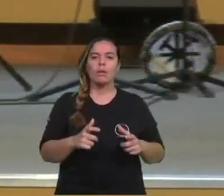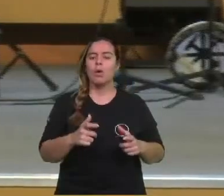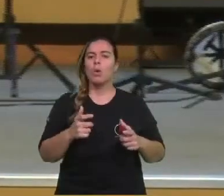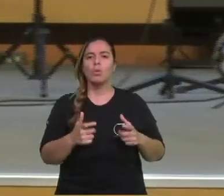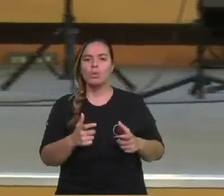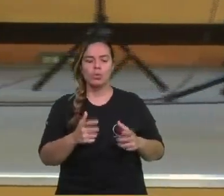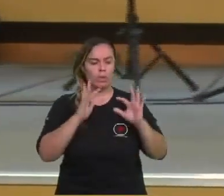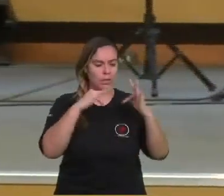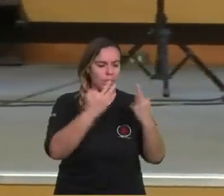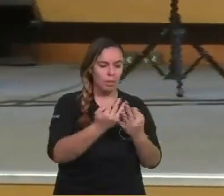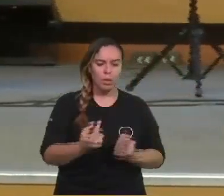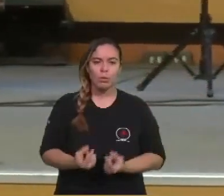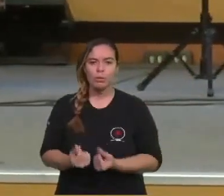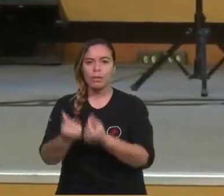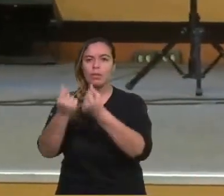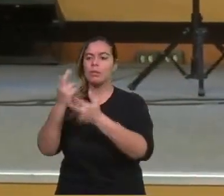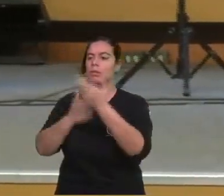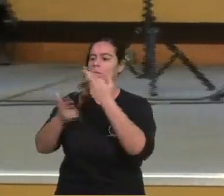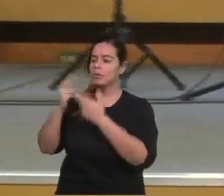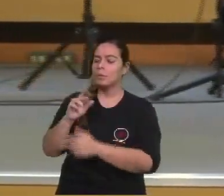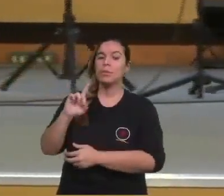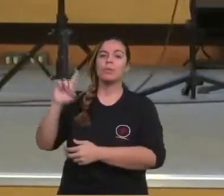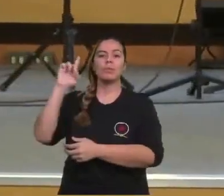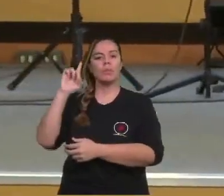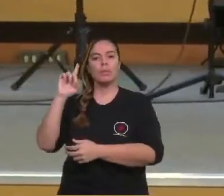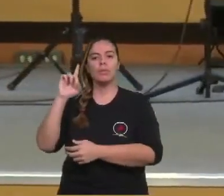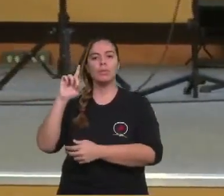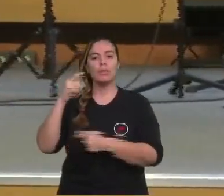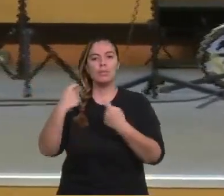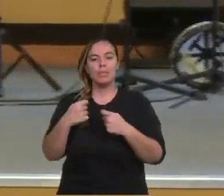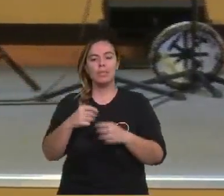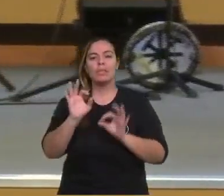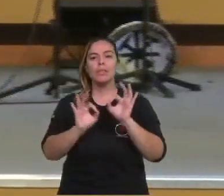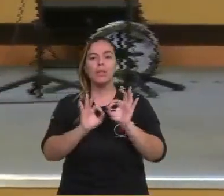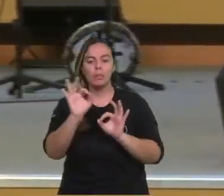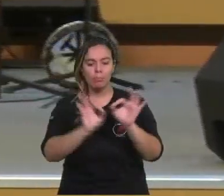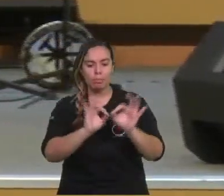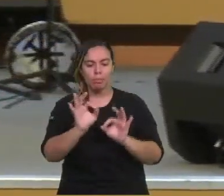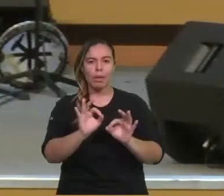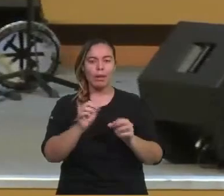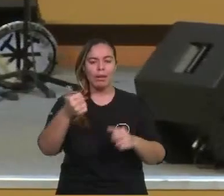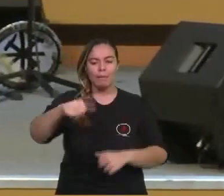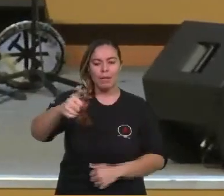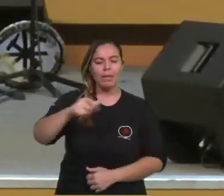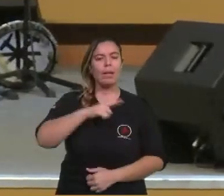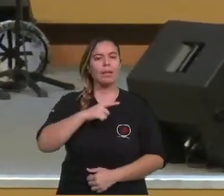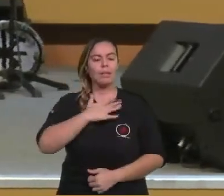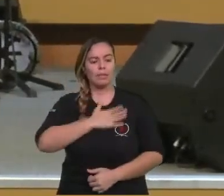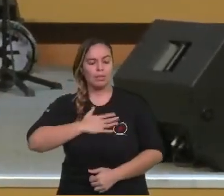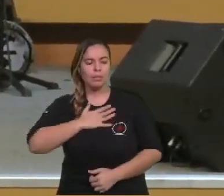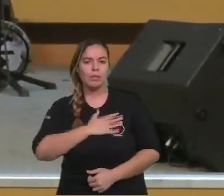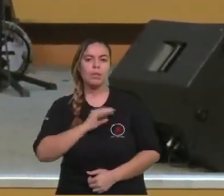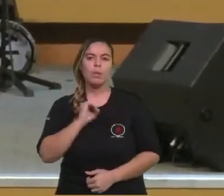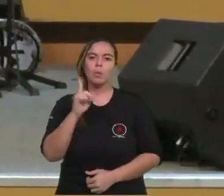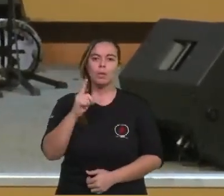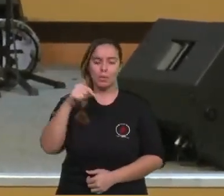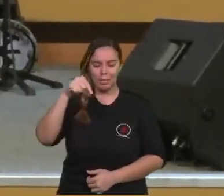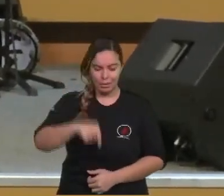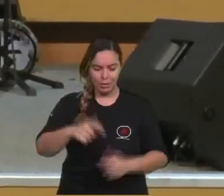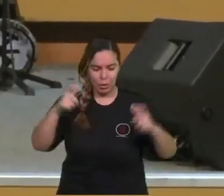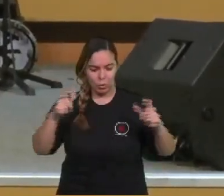nas finanças, no seu relacionamento com Deus, e delinear se há satisfação, se o local onde você